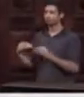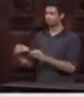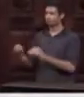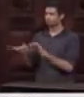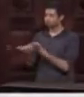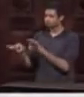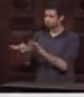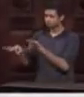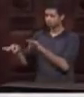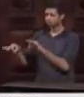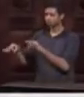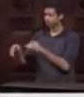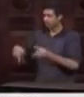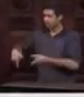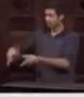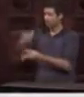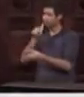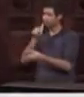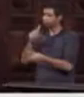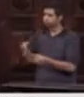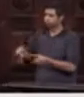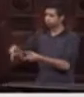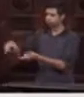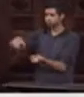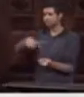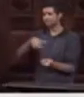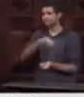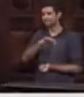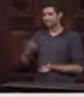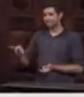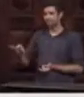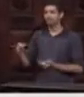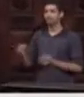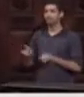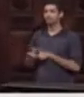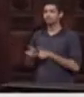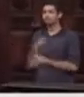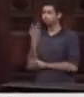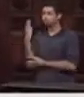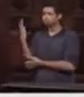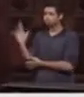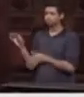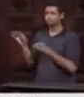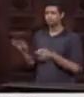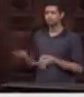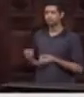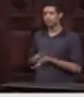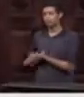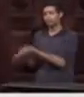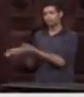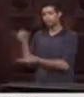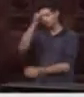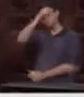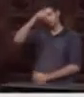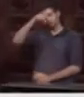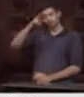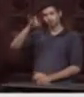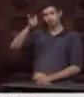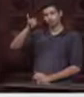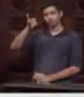de urbanização da região oceânica da cidade de Niterói. Parabéns ao prefeito Rodrigo Neves, parabéns à cidade de